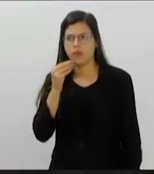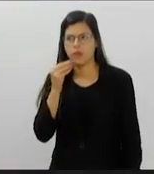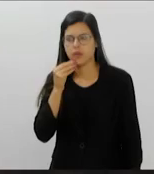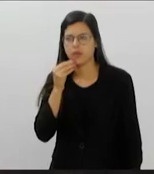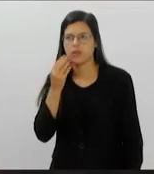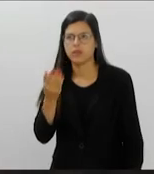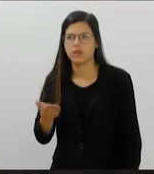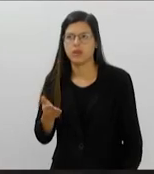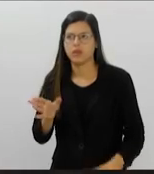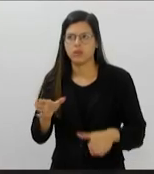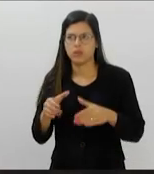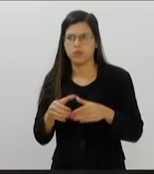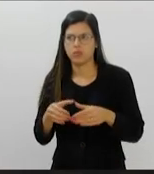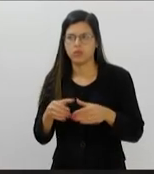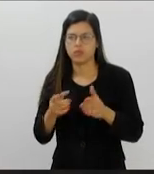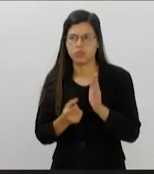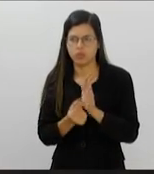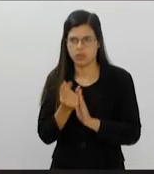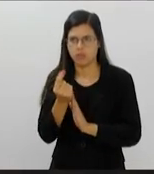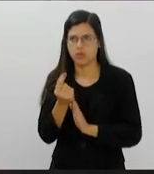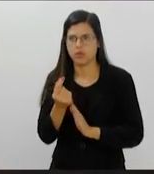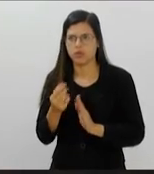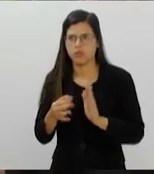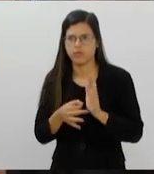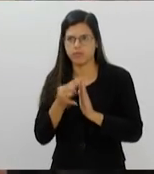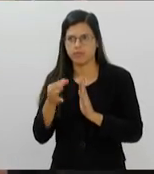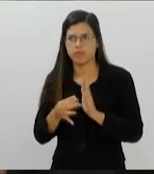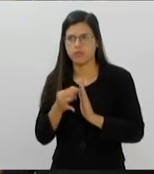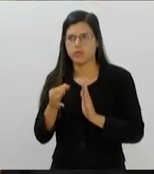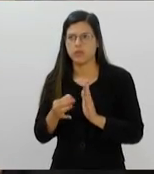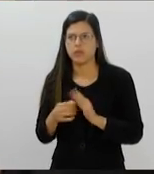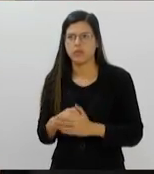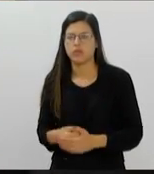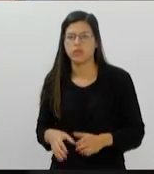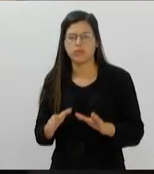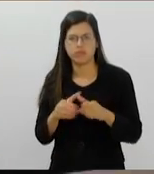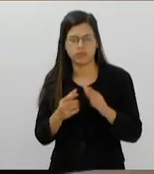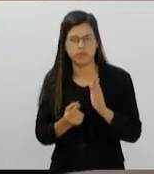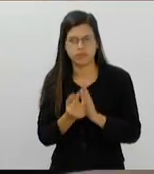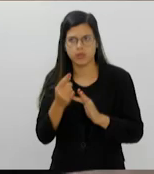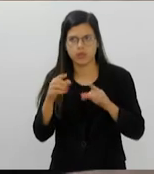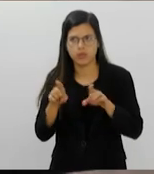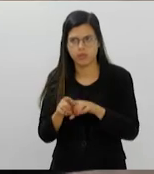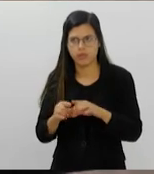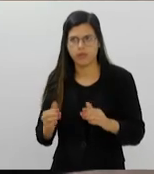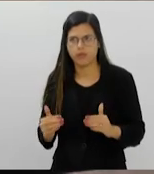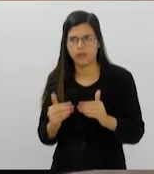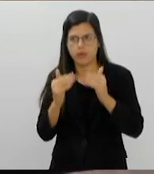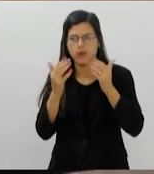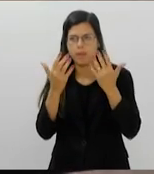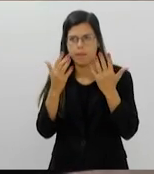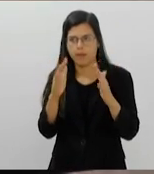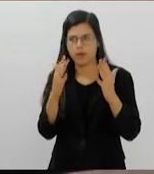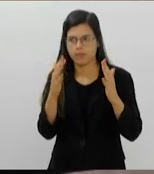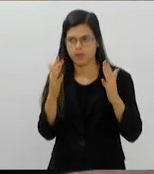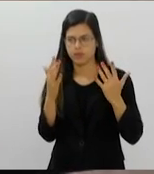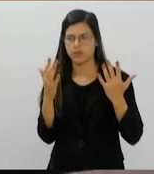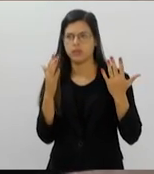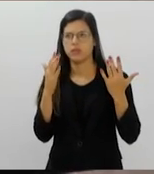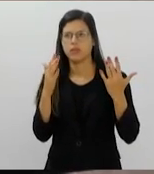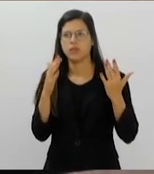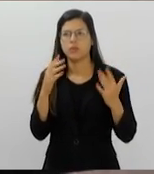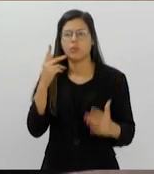por favor, emita o parecer. Pela Comissão de Orçamento, também voto favorável. E parabenizando o